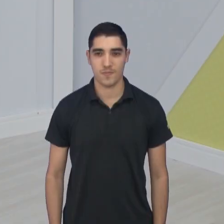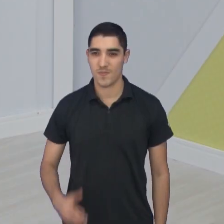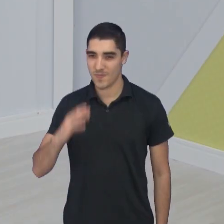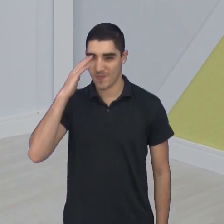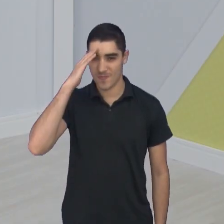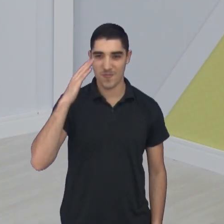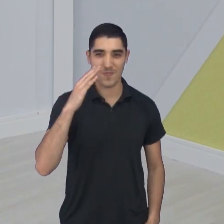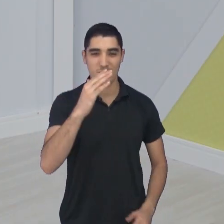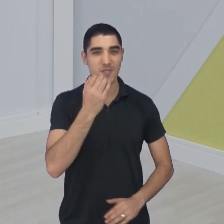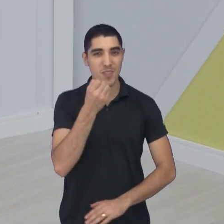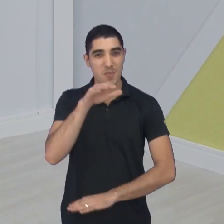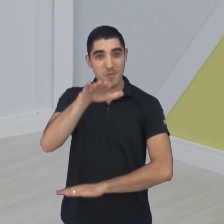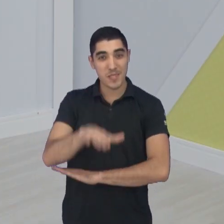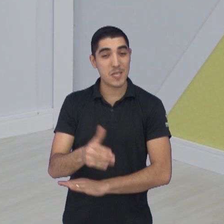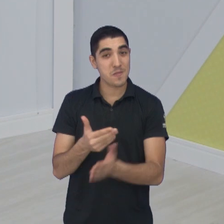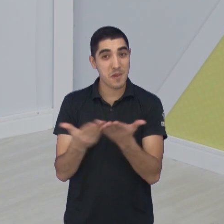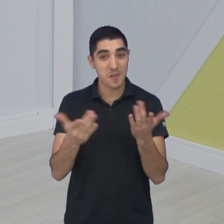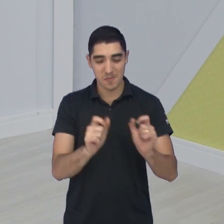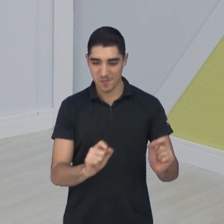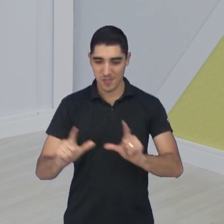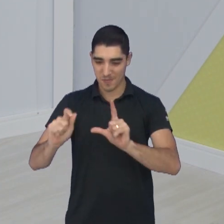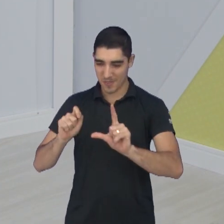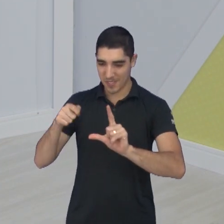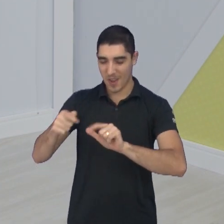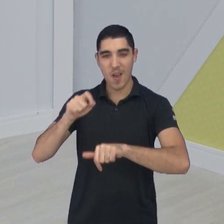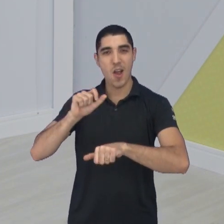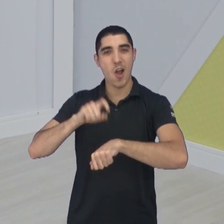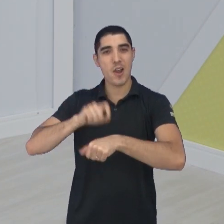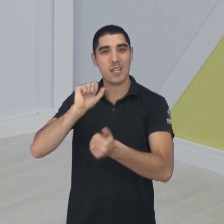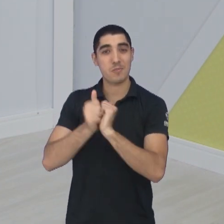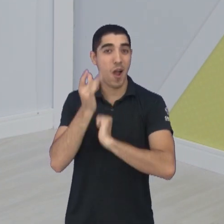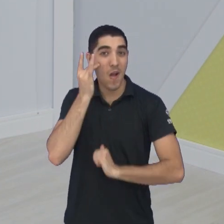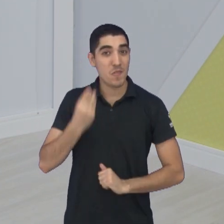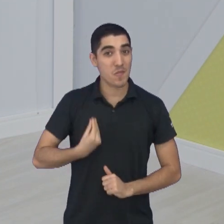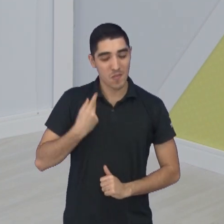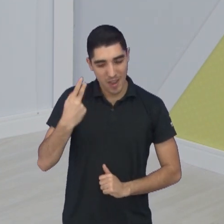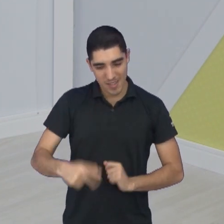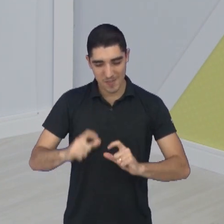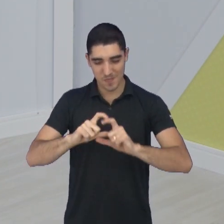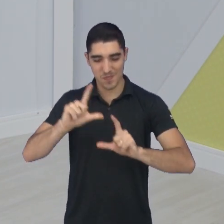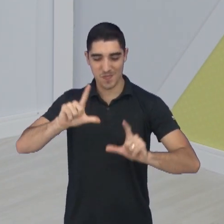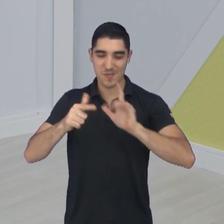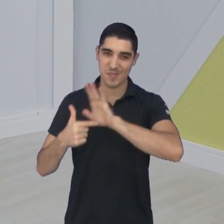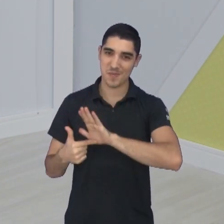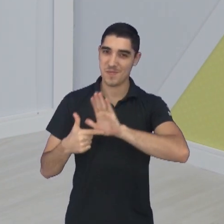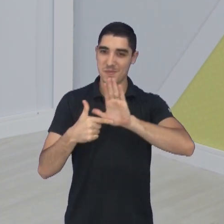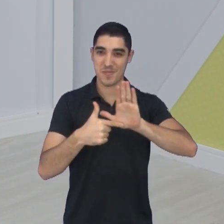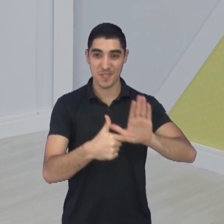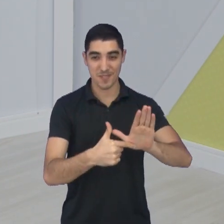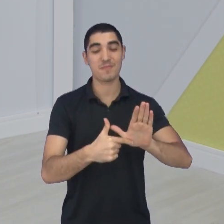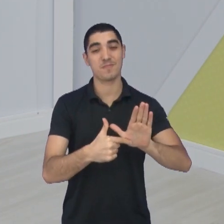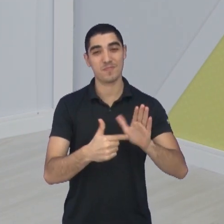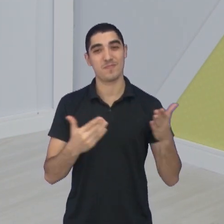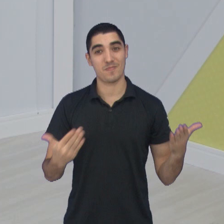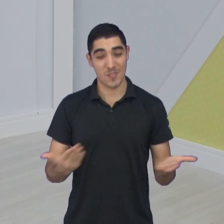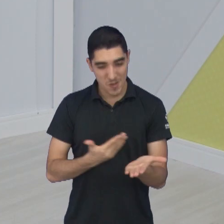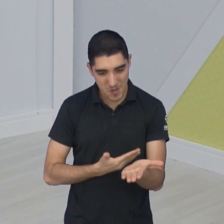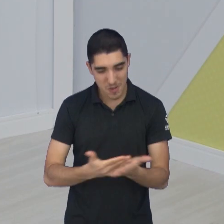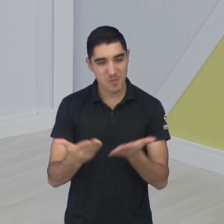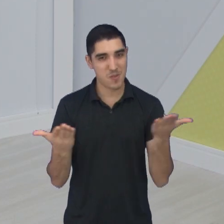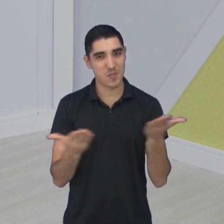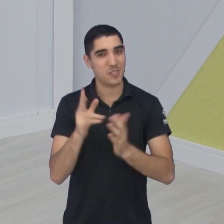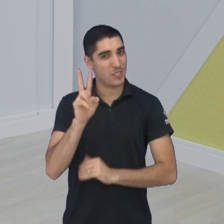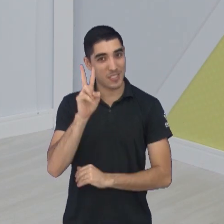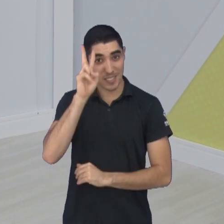Fala galera, uma boa tarde para você. Está começando o Ao Vivaço, o programa Hora do Esporte aqui na tela da TV Câmara de São José dos Campos. Estamos chegando